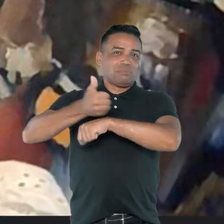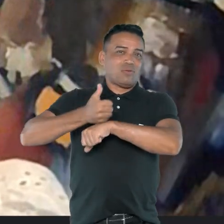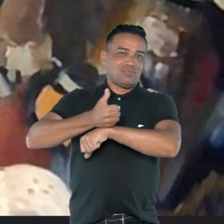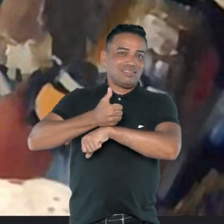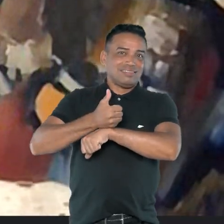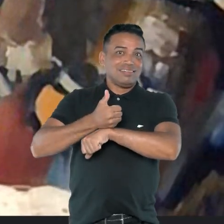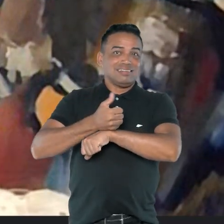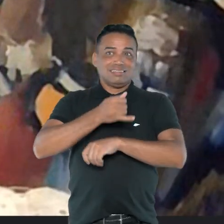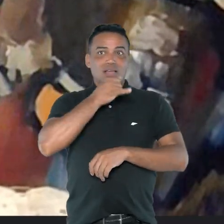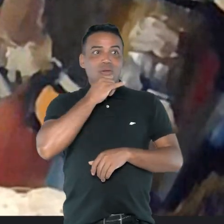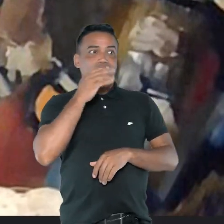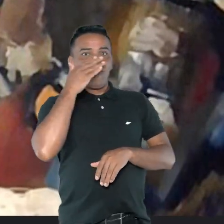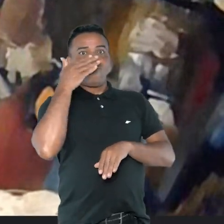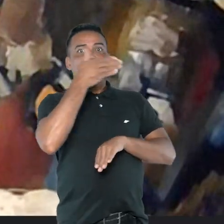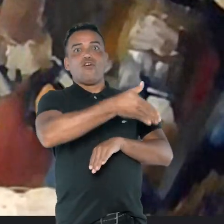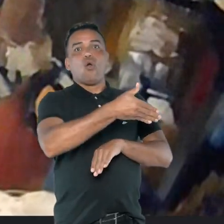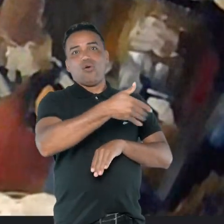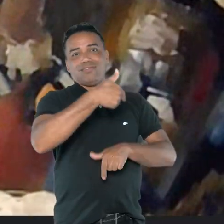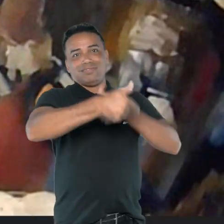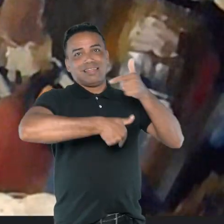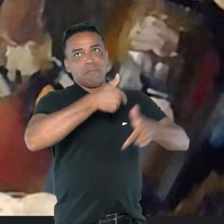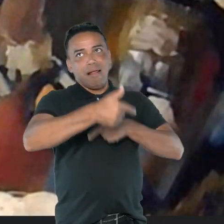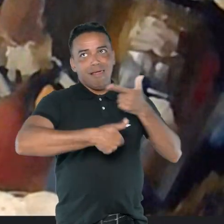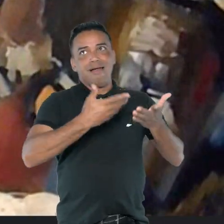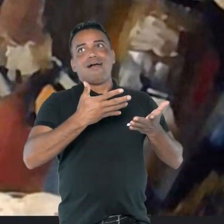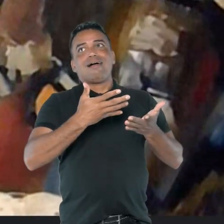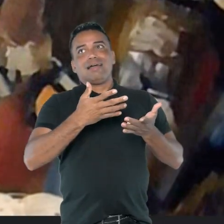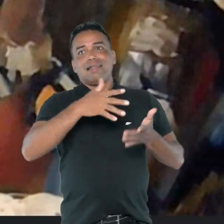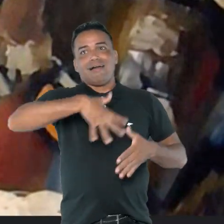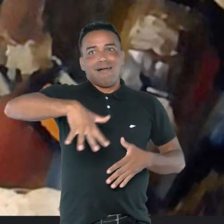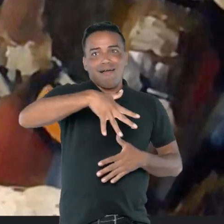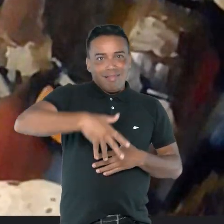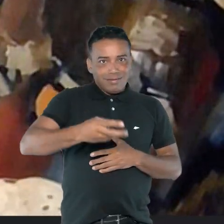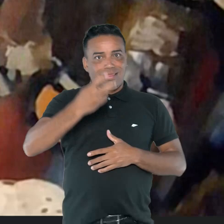que pagam as contas, o trabalho intelectual,